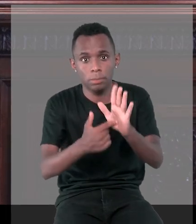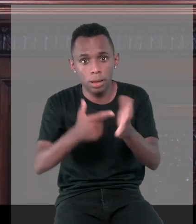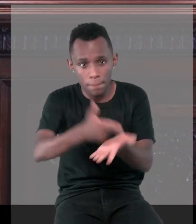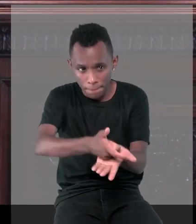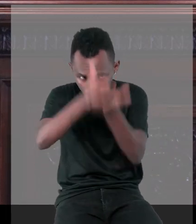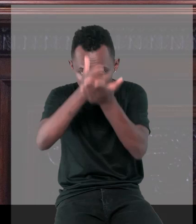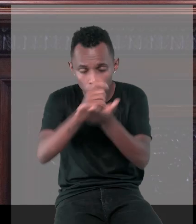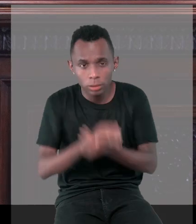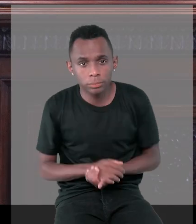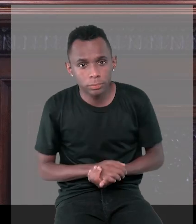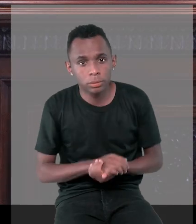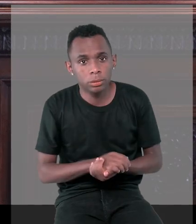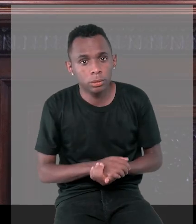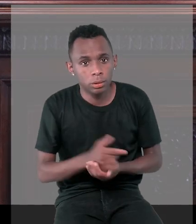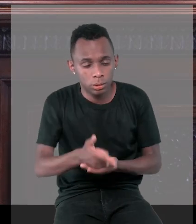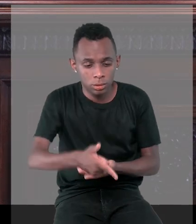bala perdida,